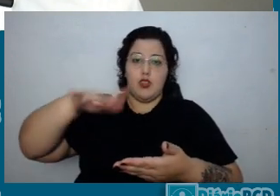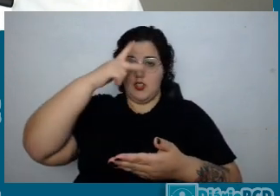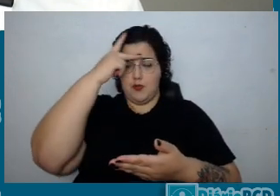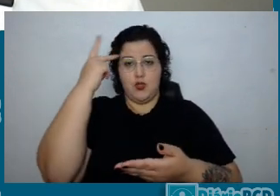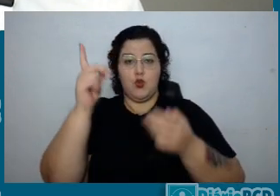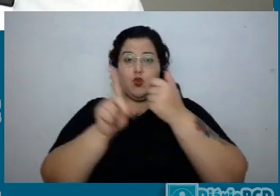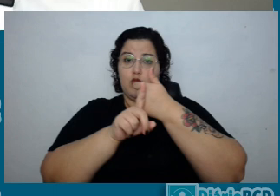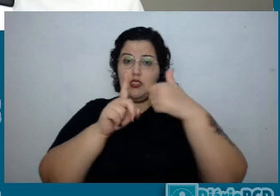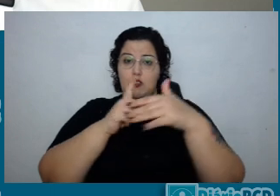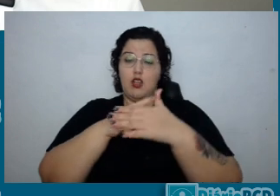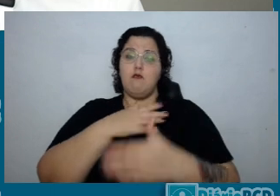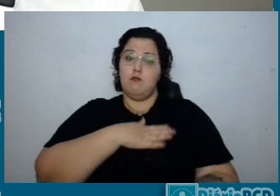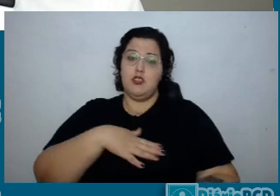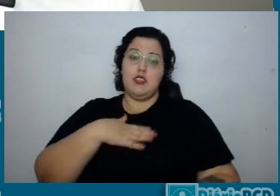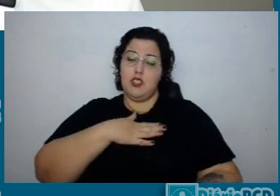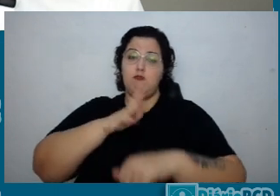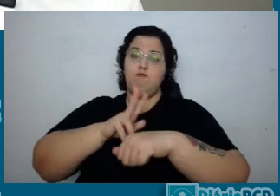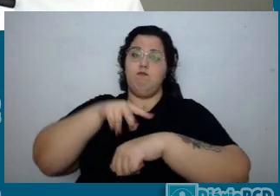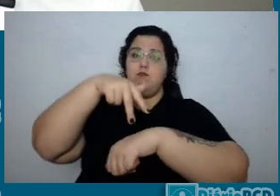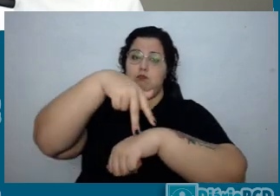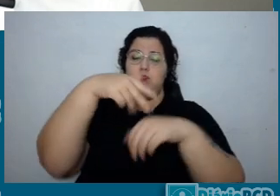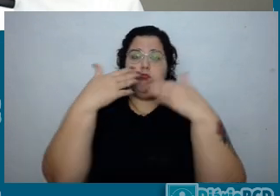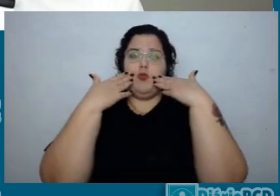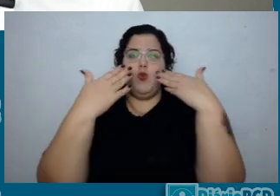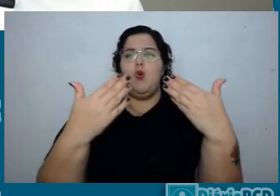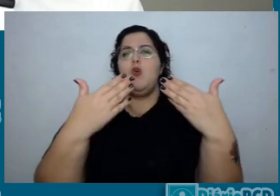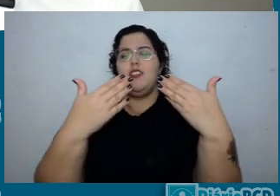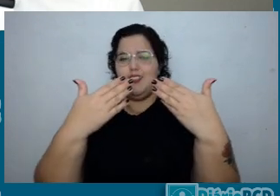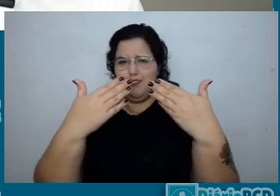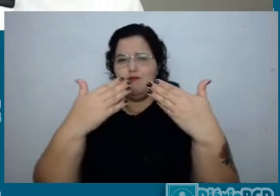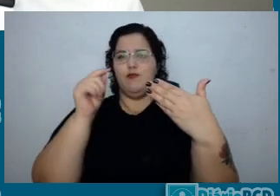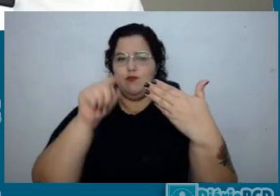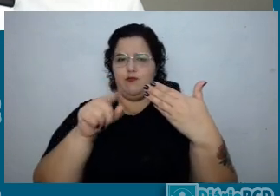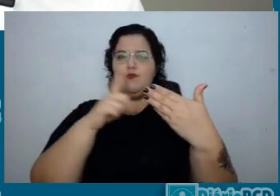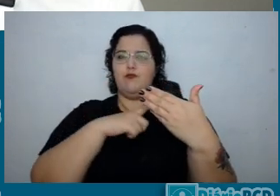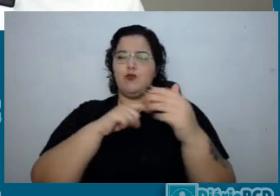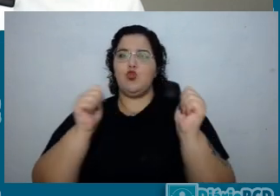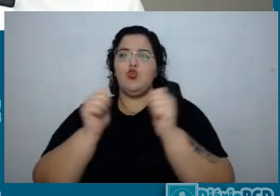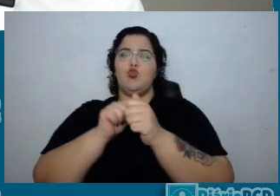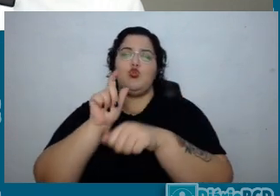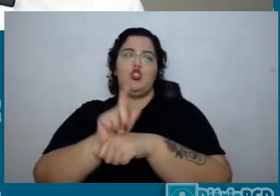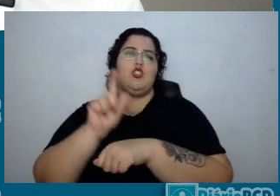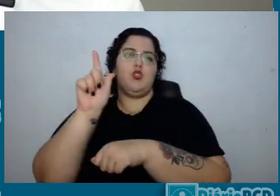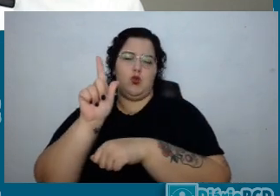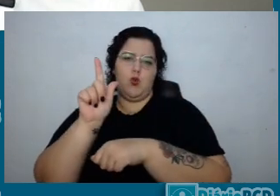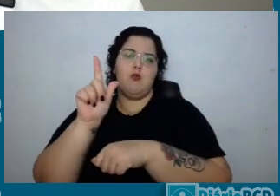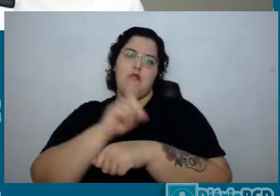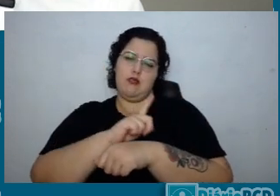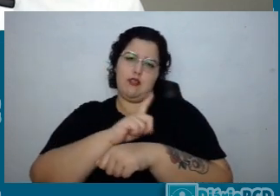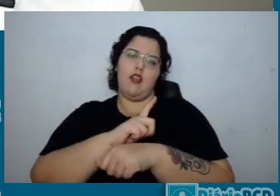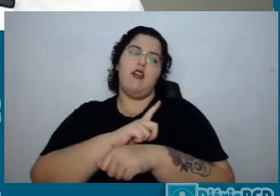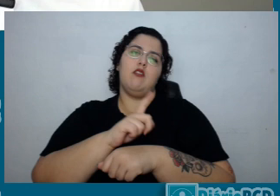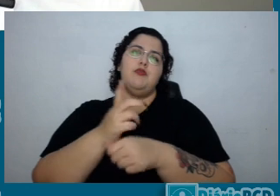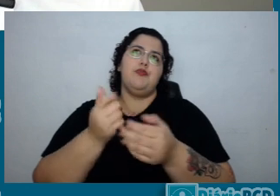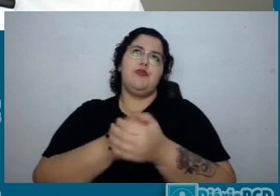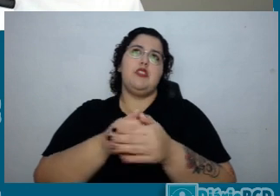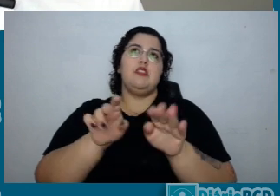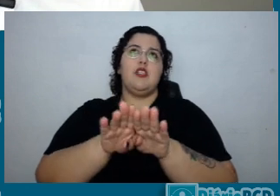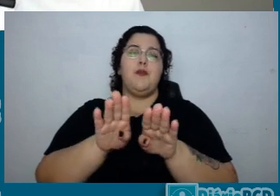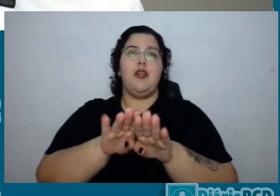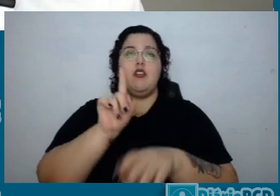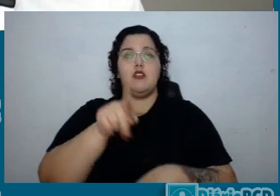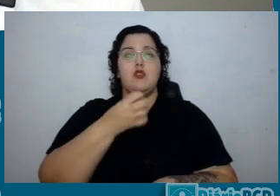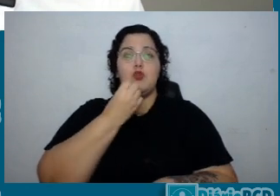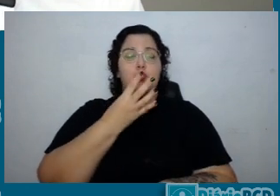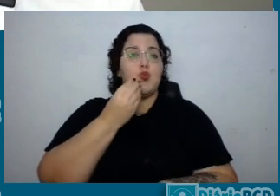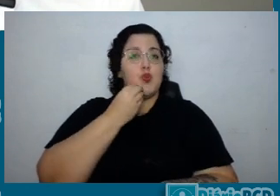civil, né, ganhe também esse protagonismo junto com os gestores públicos municipais e estaduais. Lá vamos ter também a